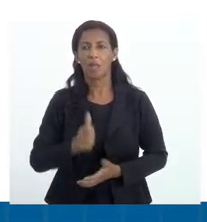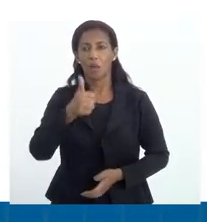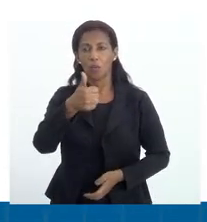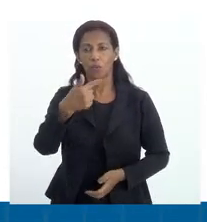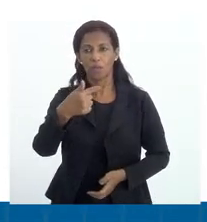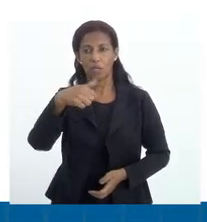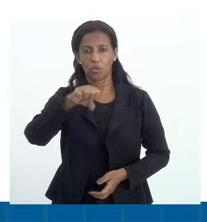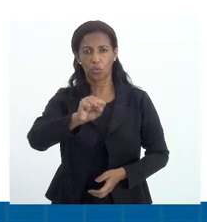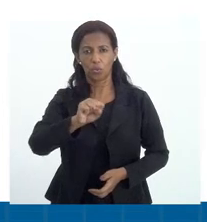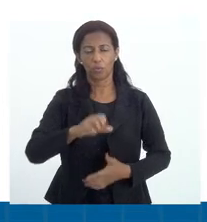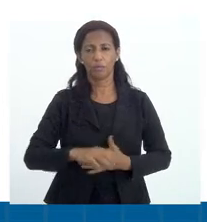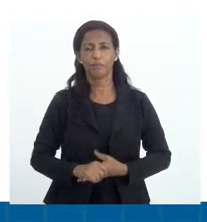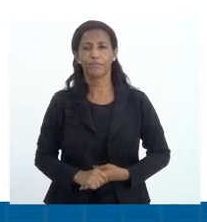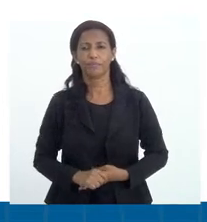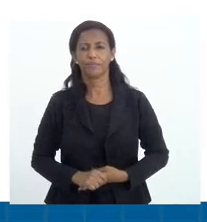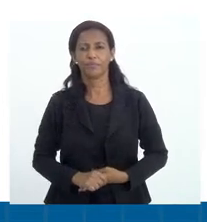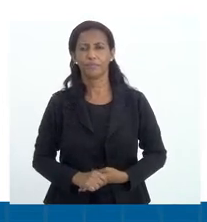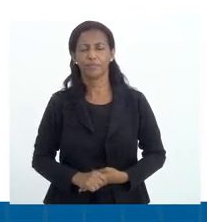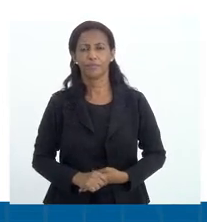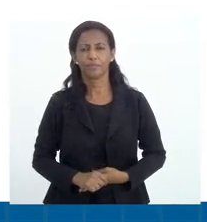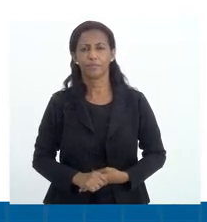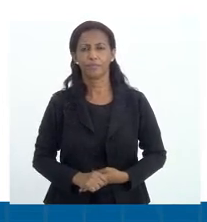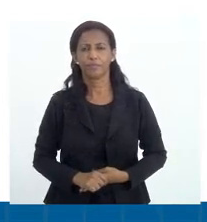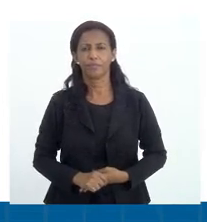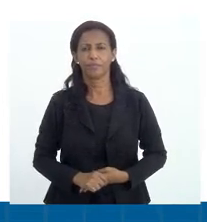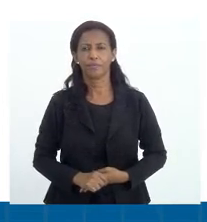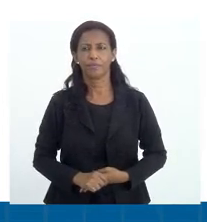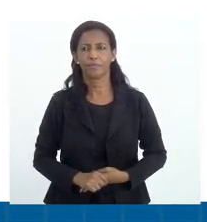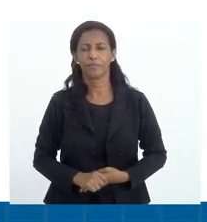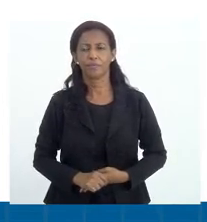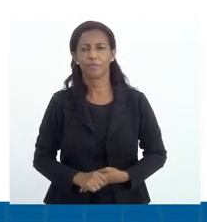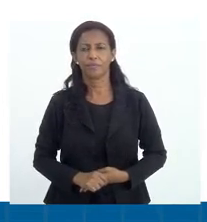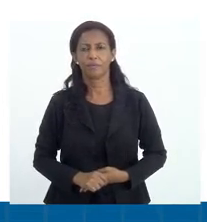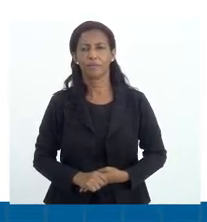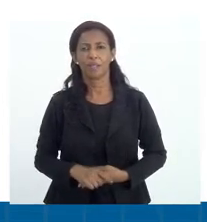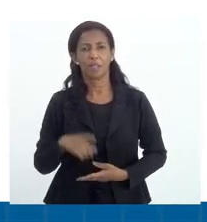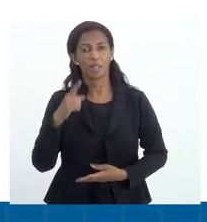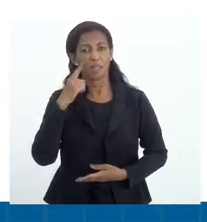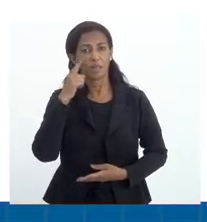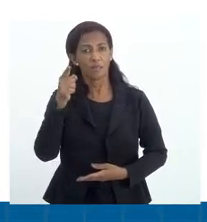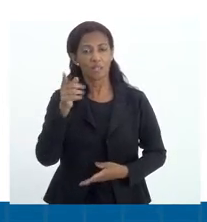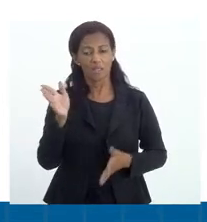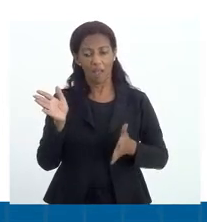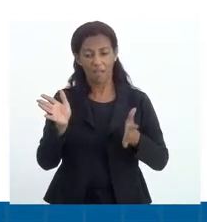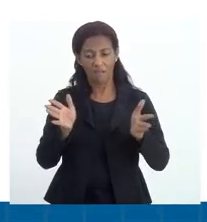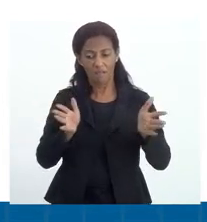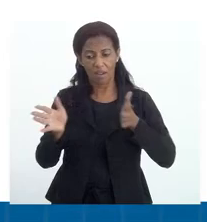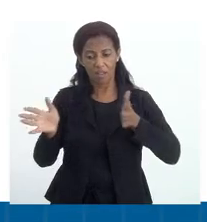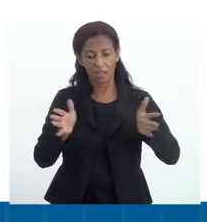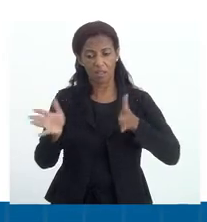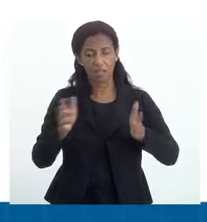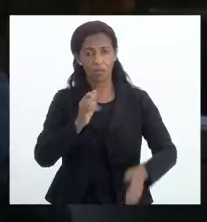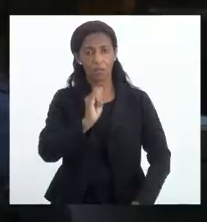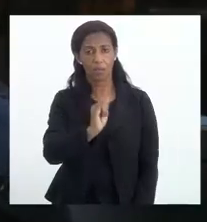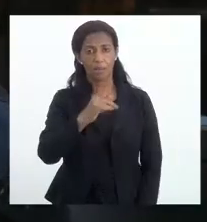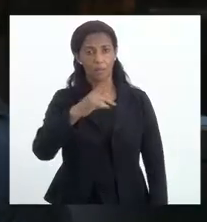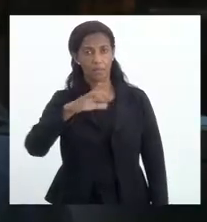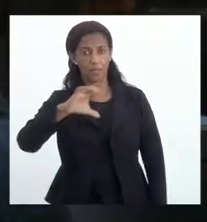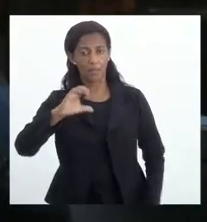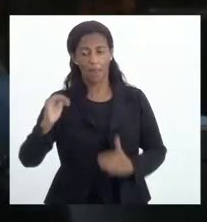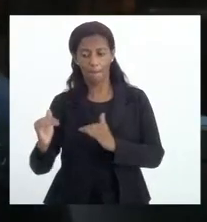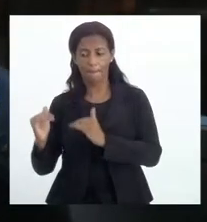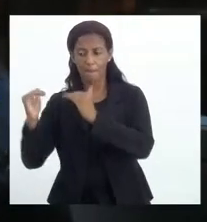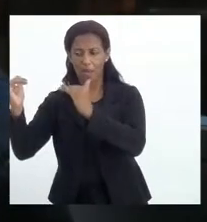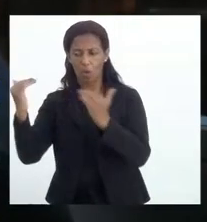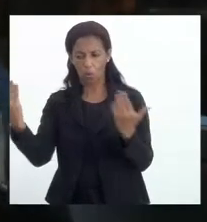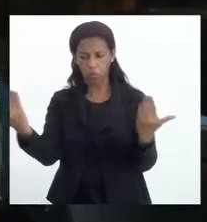178, e excetua-se a variação do IPCA maior. Significa que, se